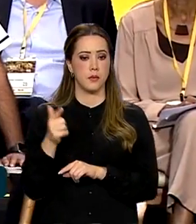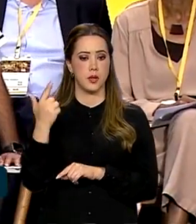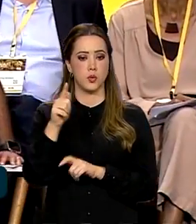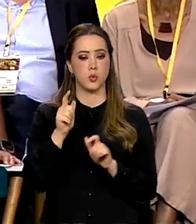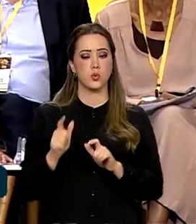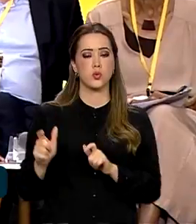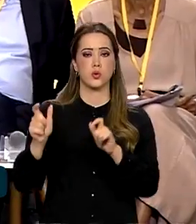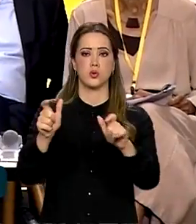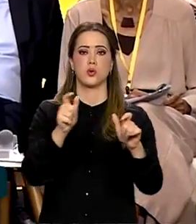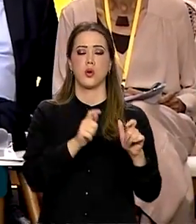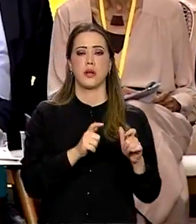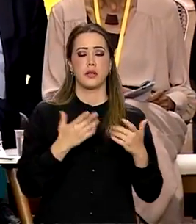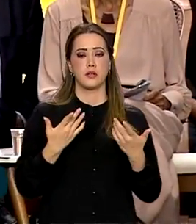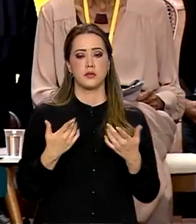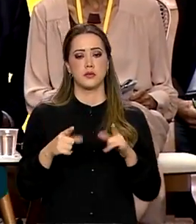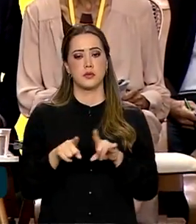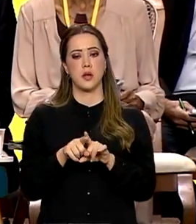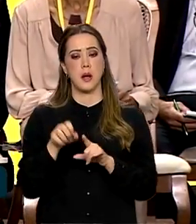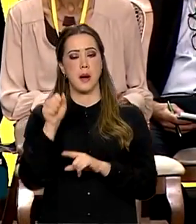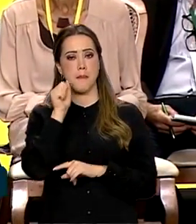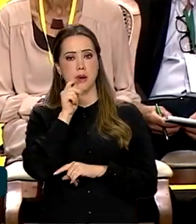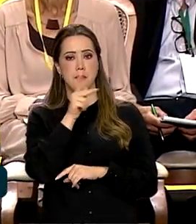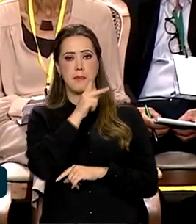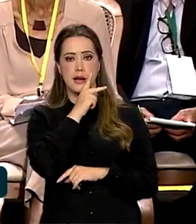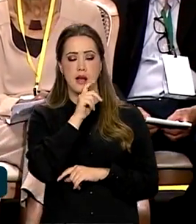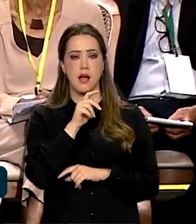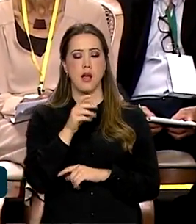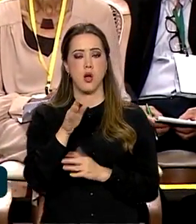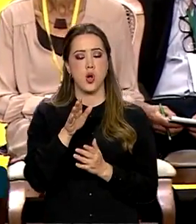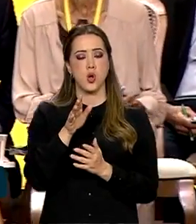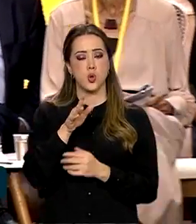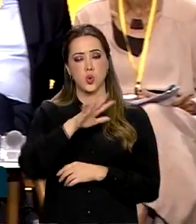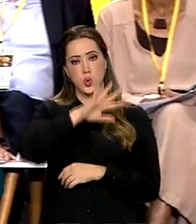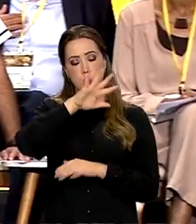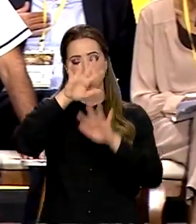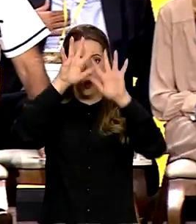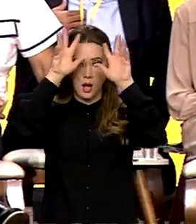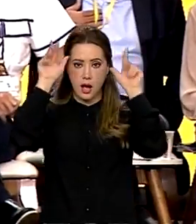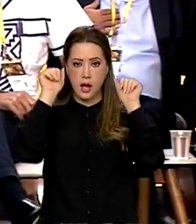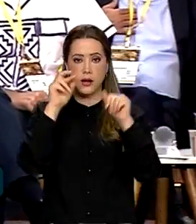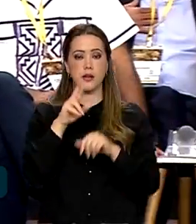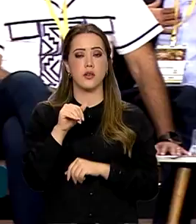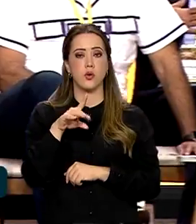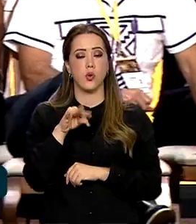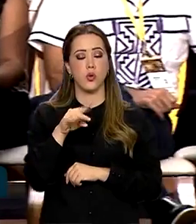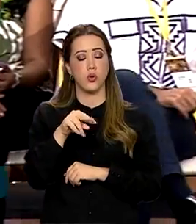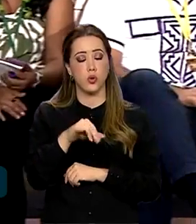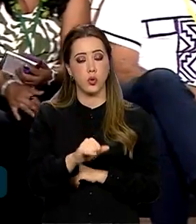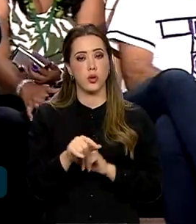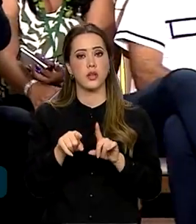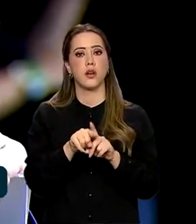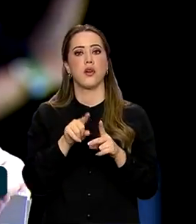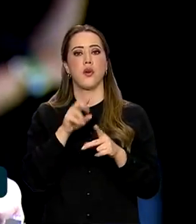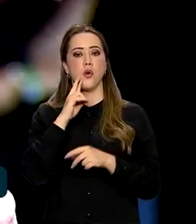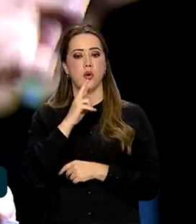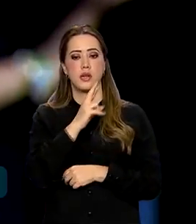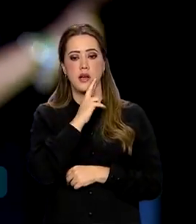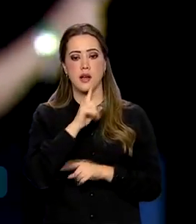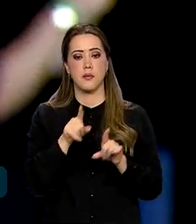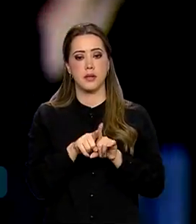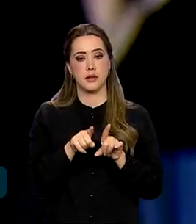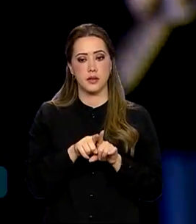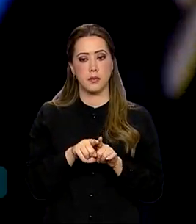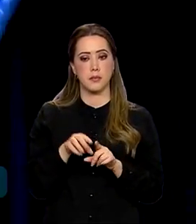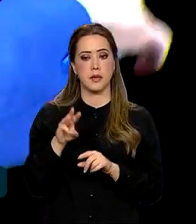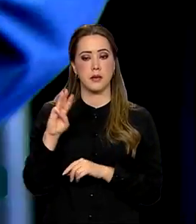no Amazonas, no Amapá, no Acre, em Rondônia, em Roraima, também parte do Maranhão,